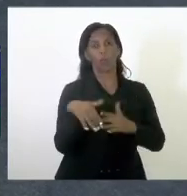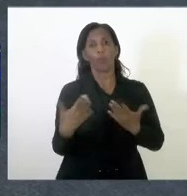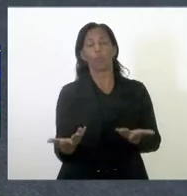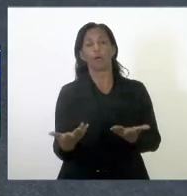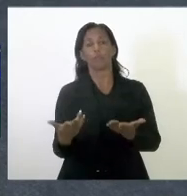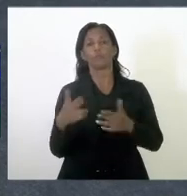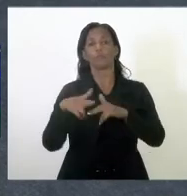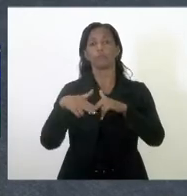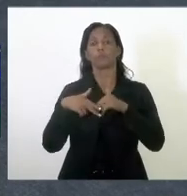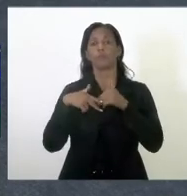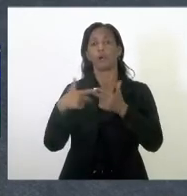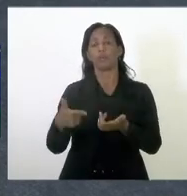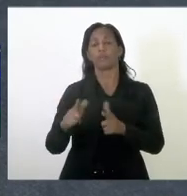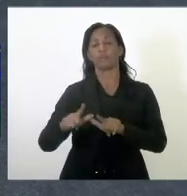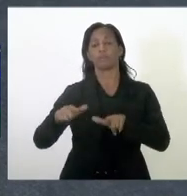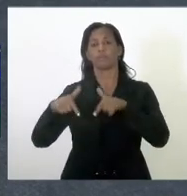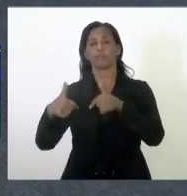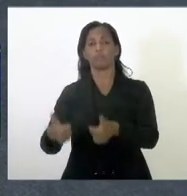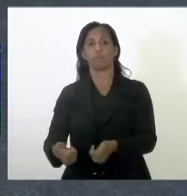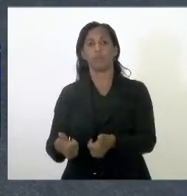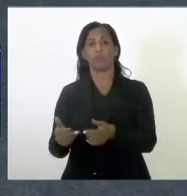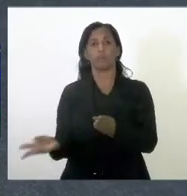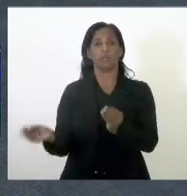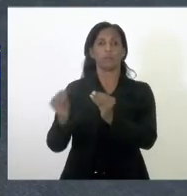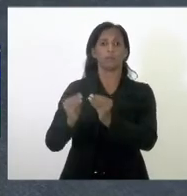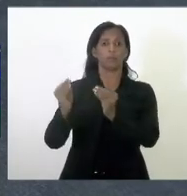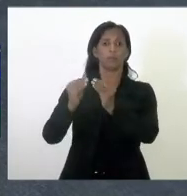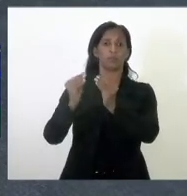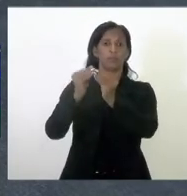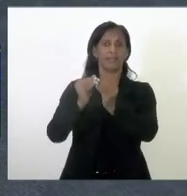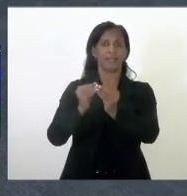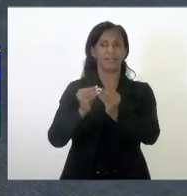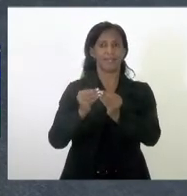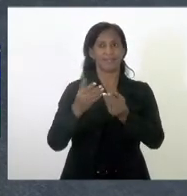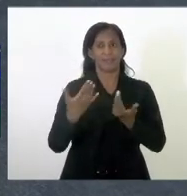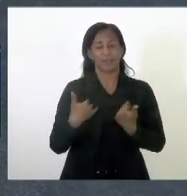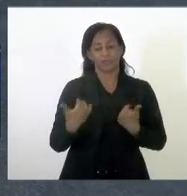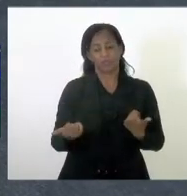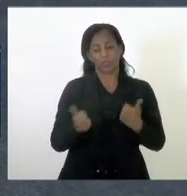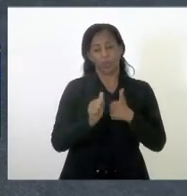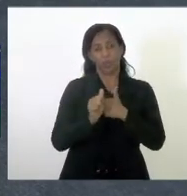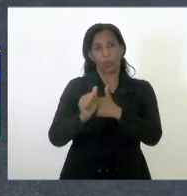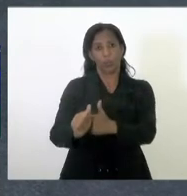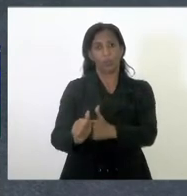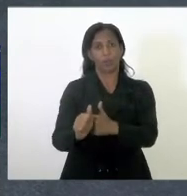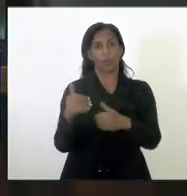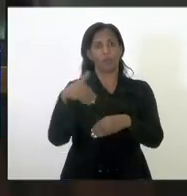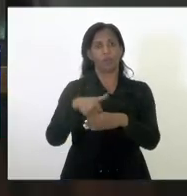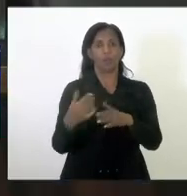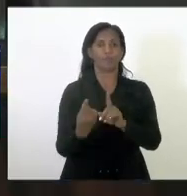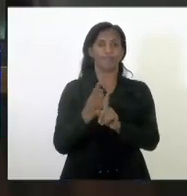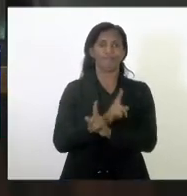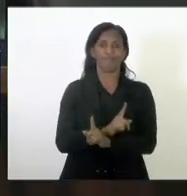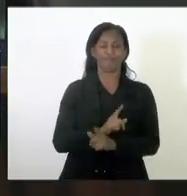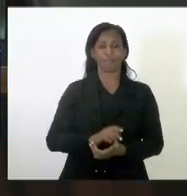dos atos das disposições constitucionais transitórias. Então, eu me vejo em estado aqui acompanhar o voto divergente.